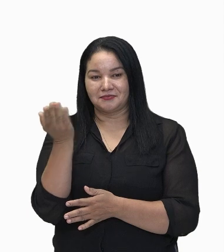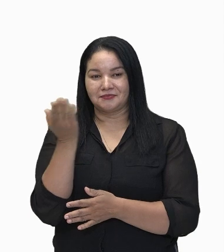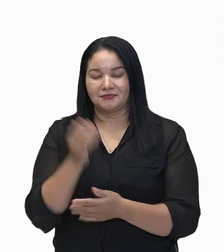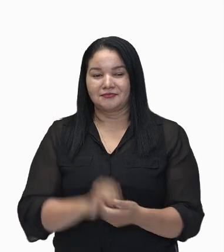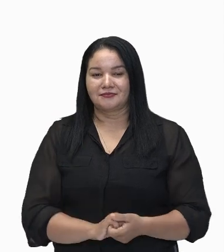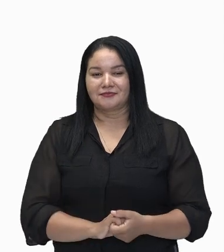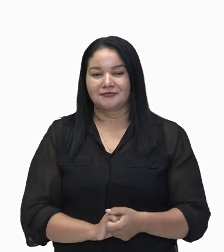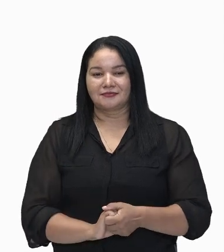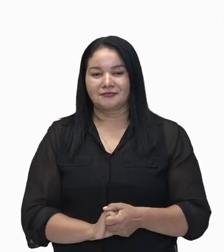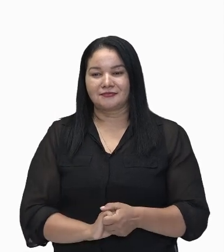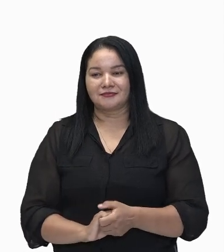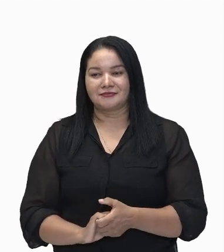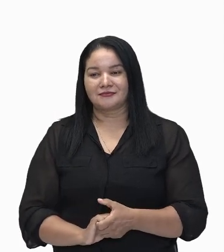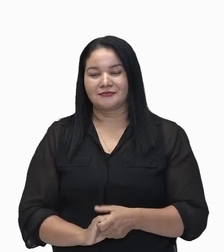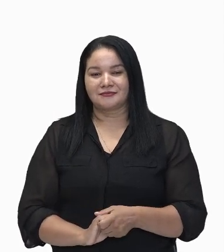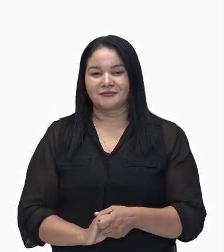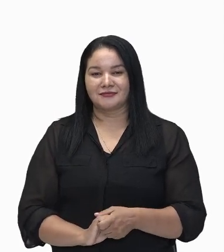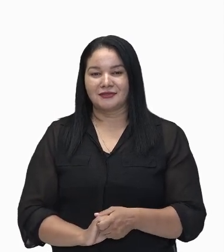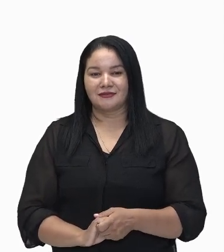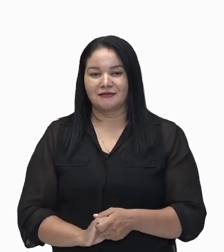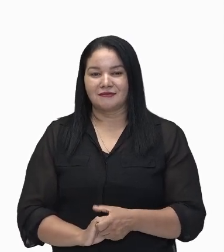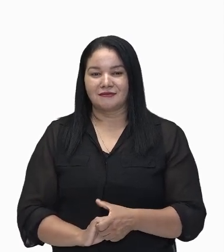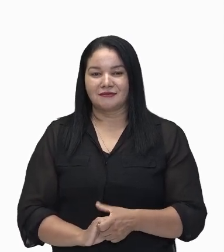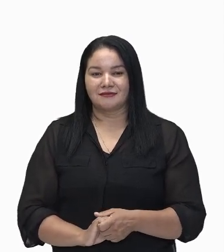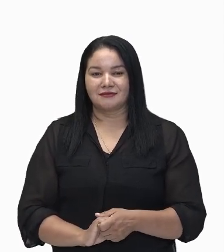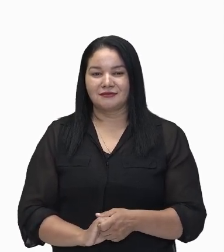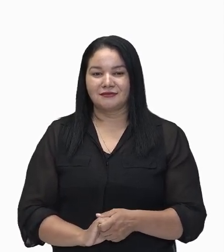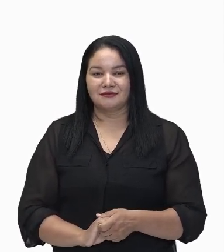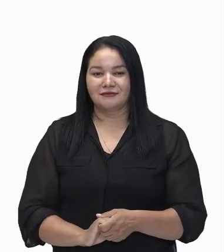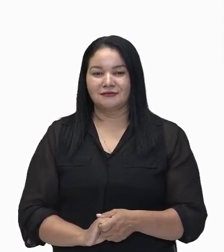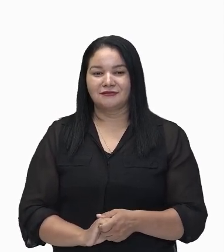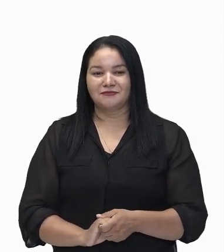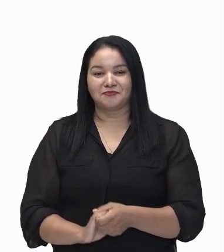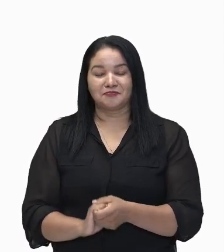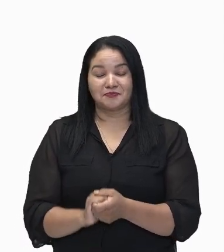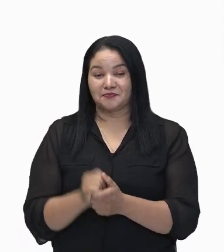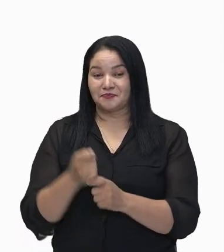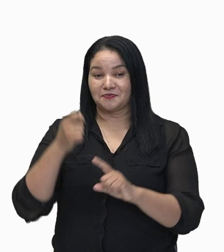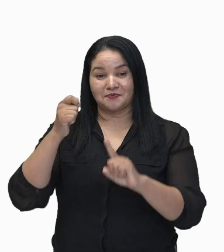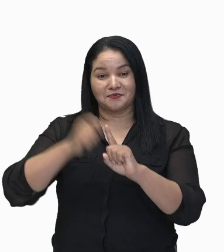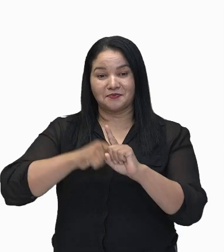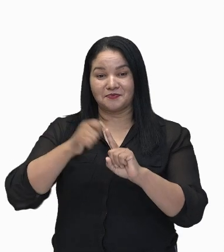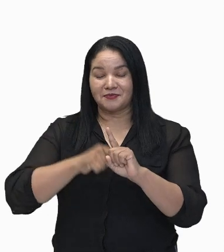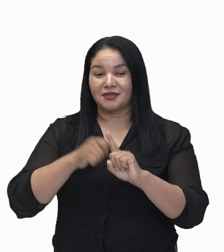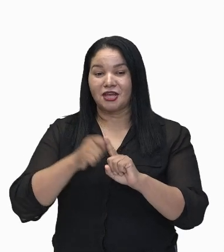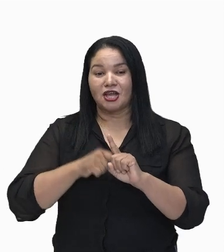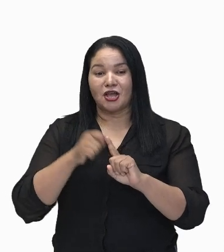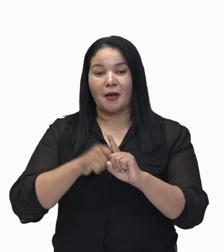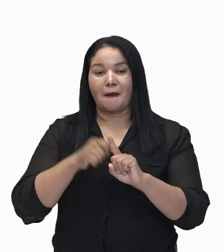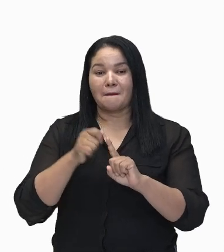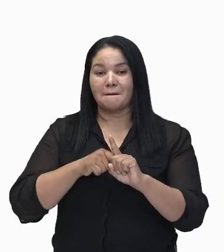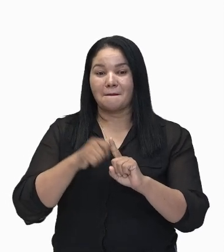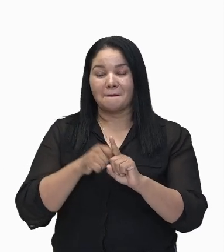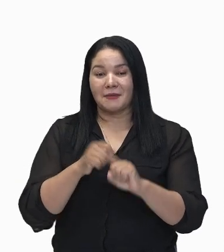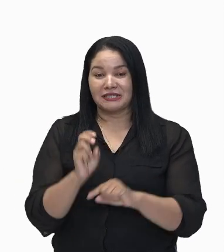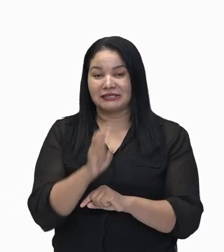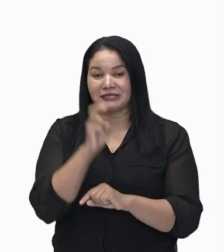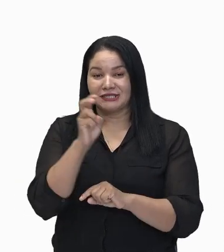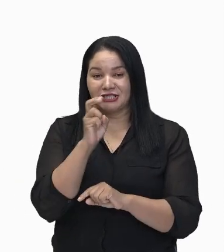você. Ó. Muito bem. Então, faz 5 meses que ela foi